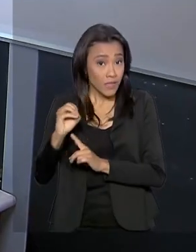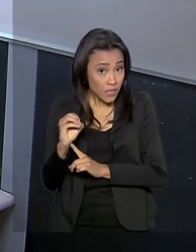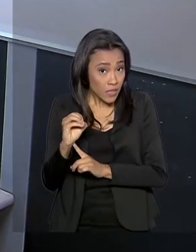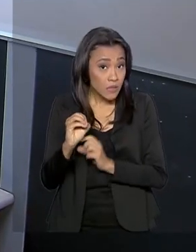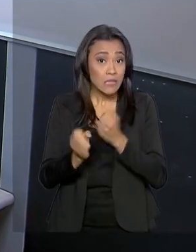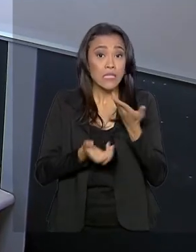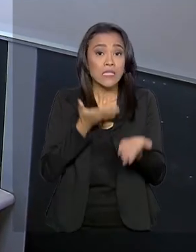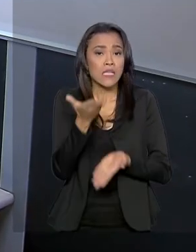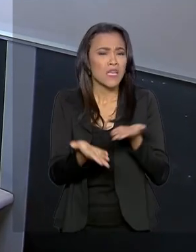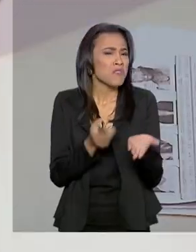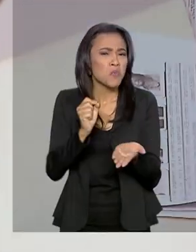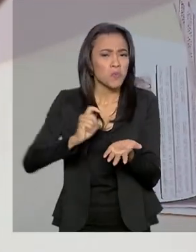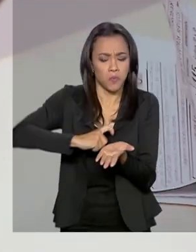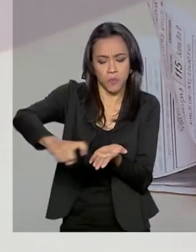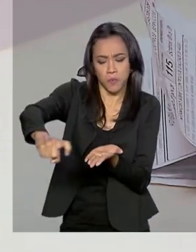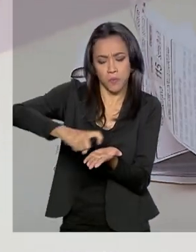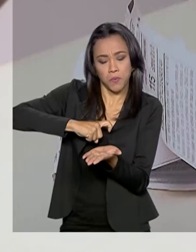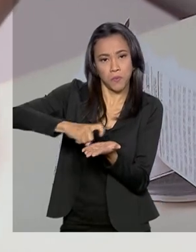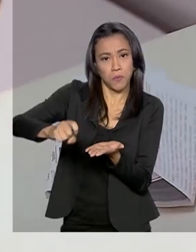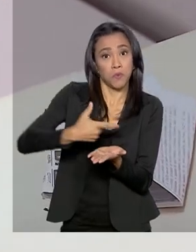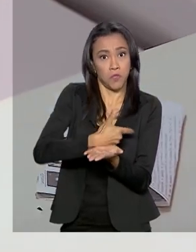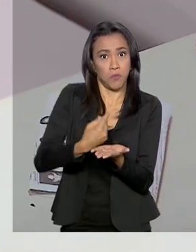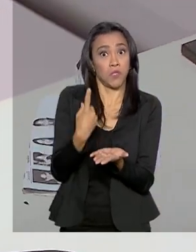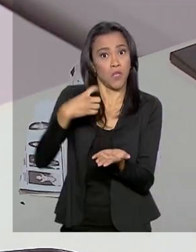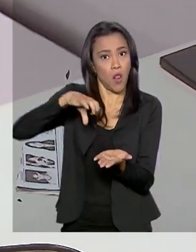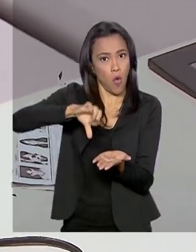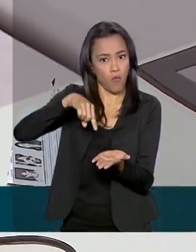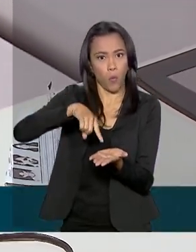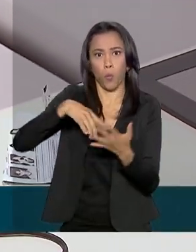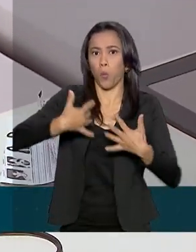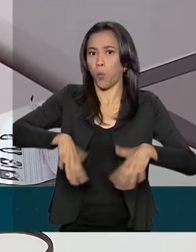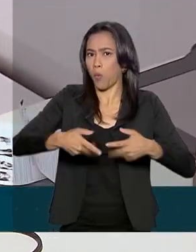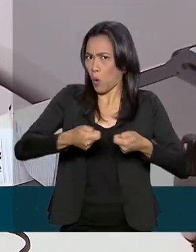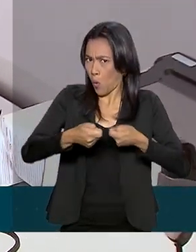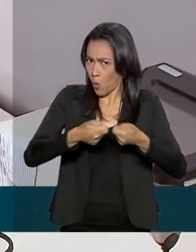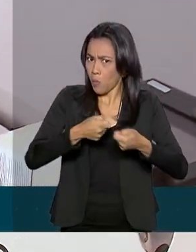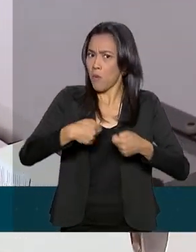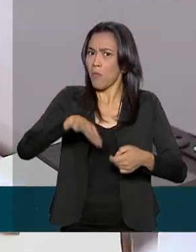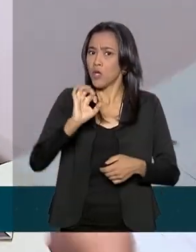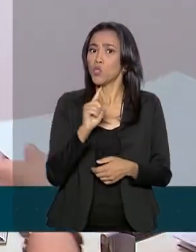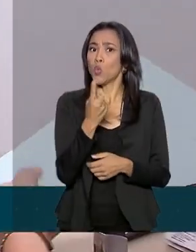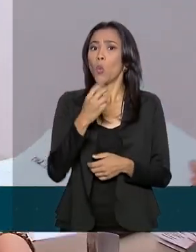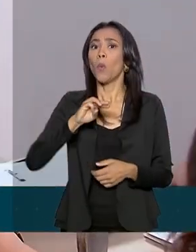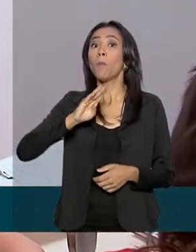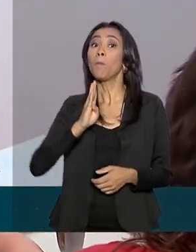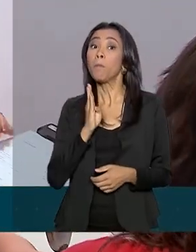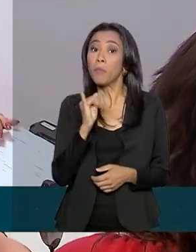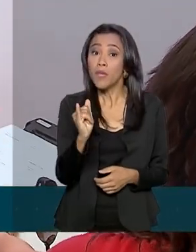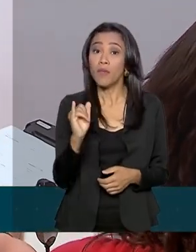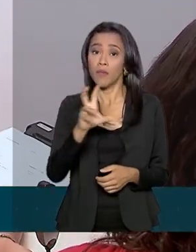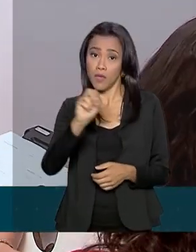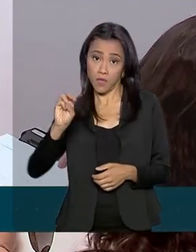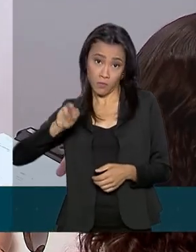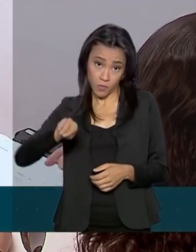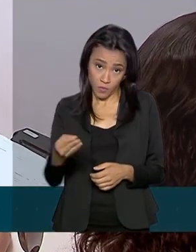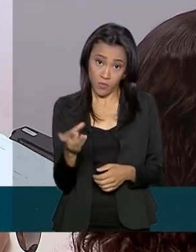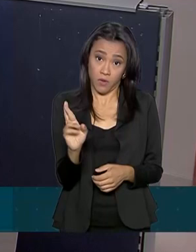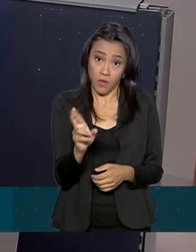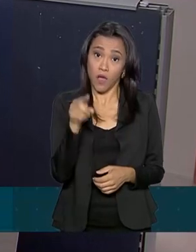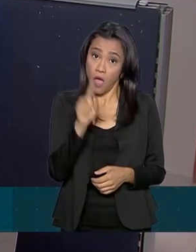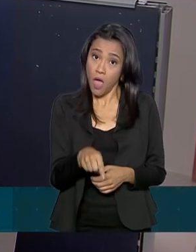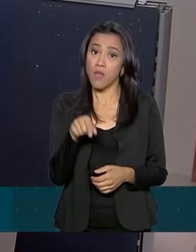públicos digitalizados em 2019 uma economia anual de mais de um milhão e meio de reais são serviços que podem ser